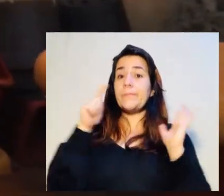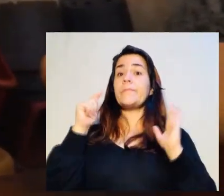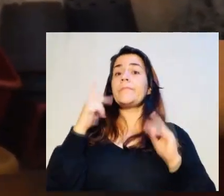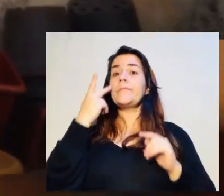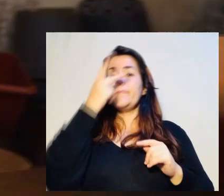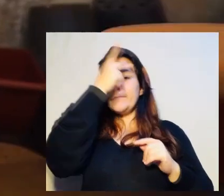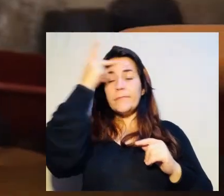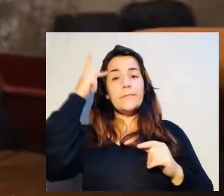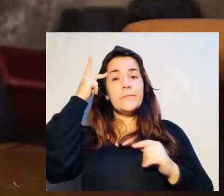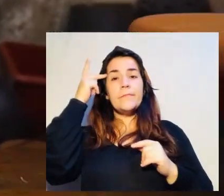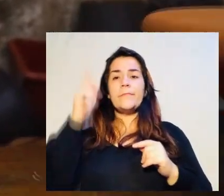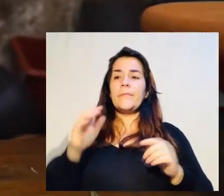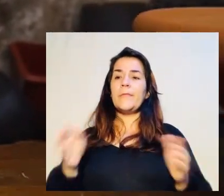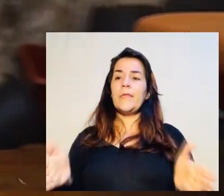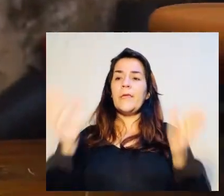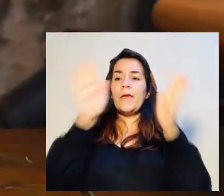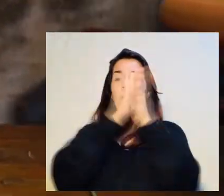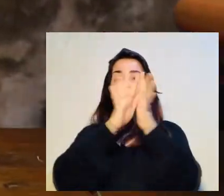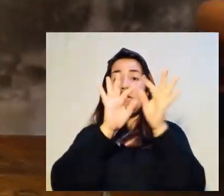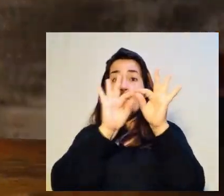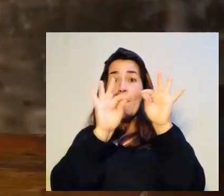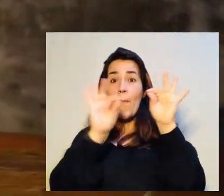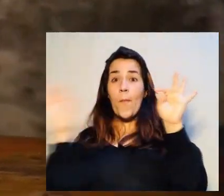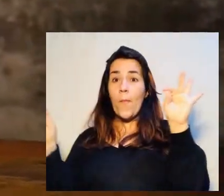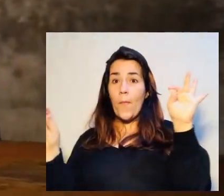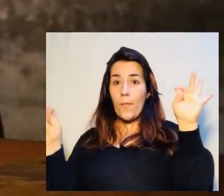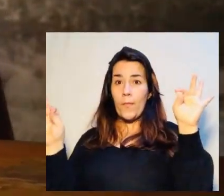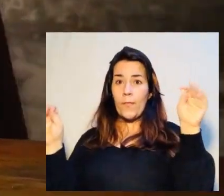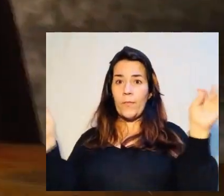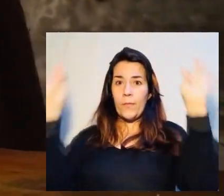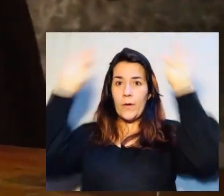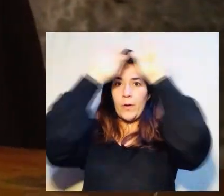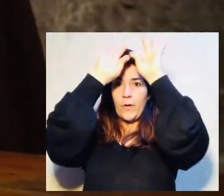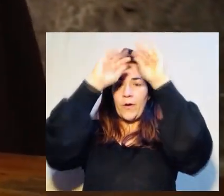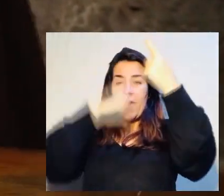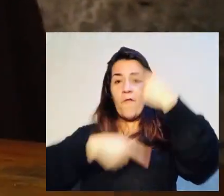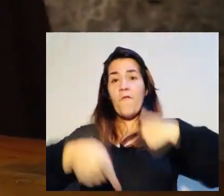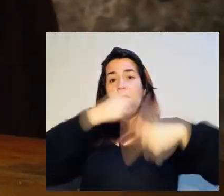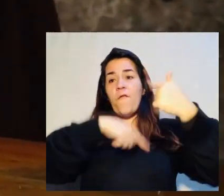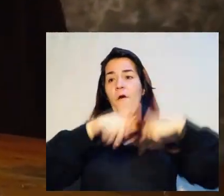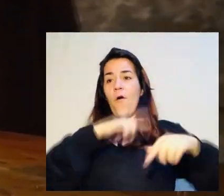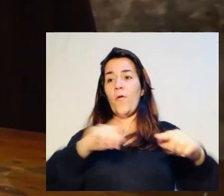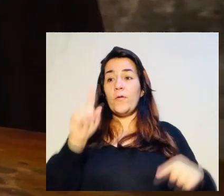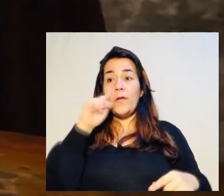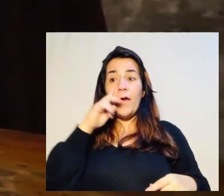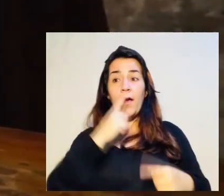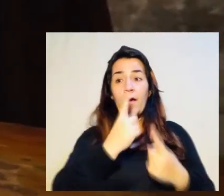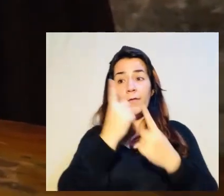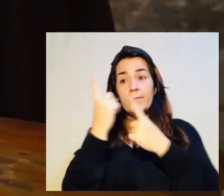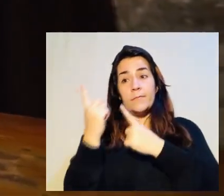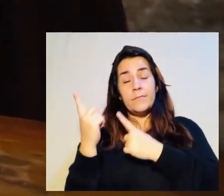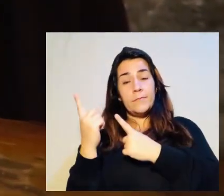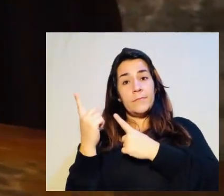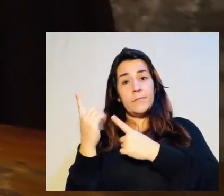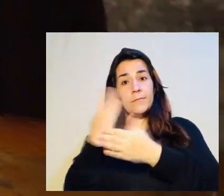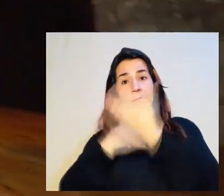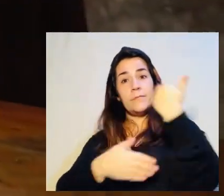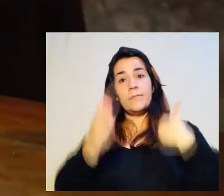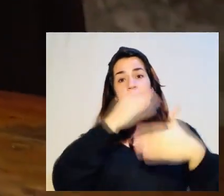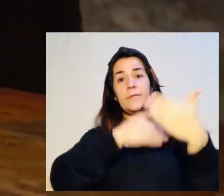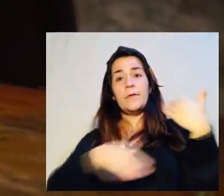Chegando aqui, meu pessoal, dobra a pontinha e volta.